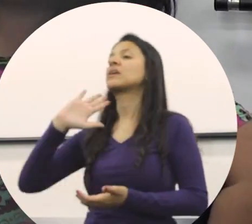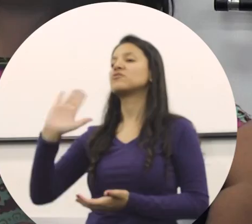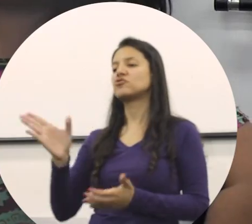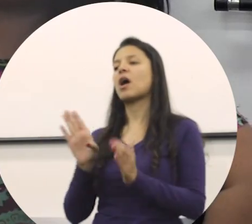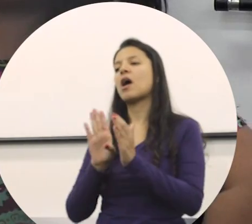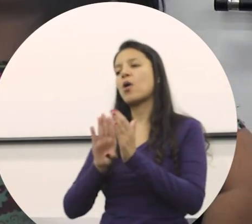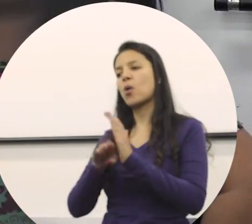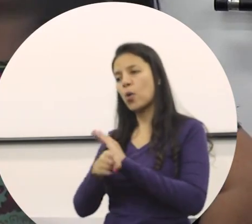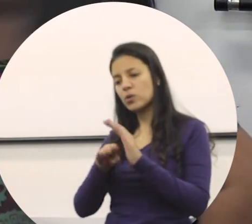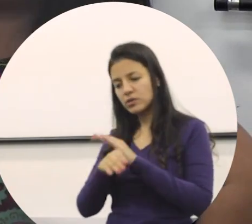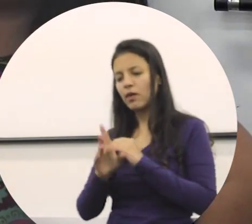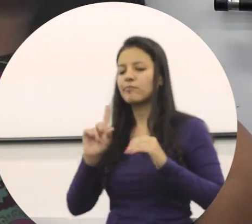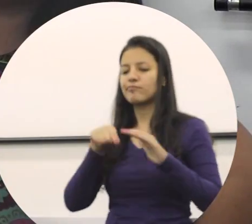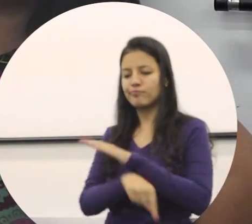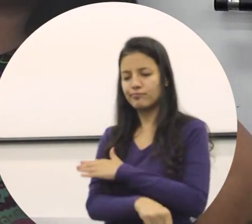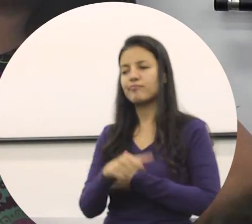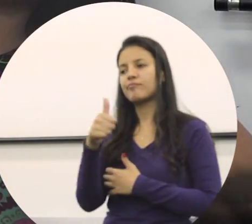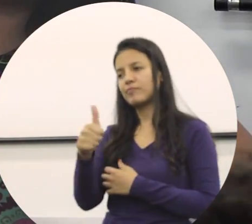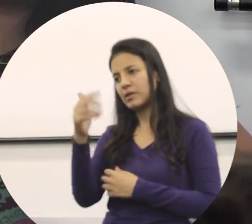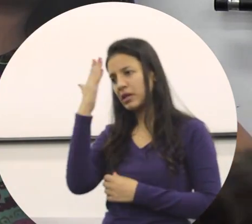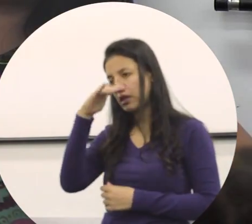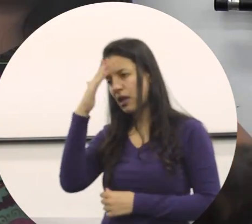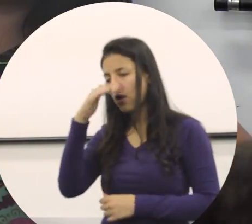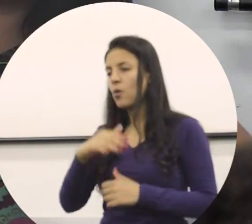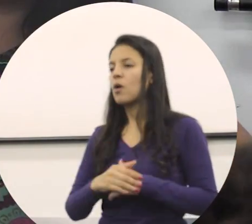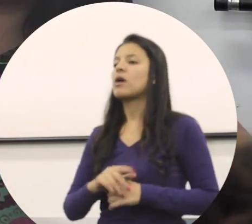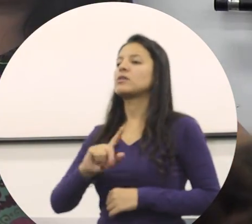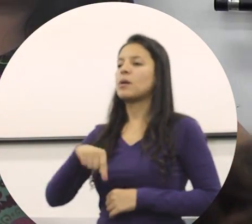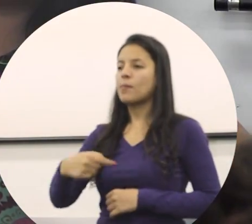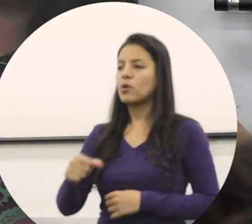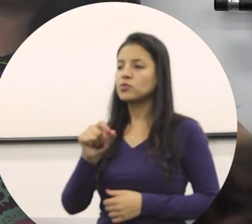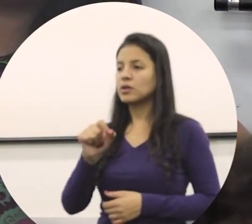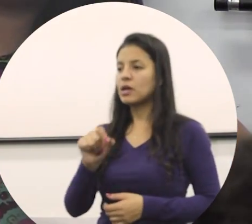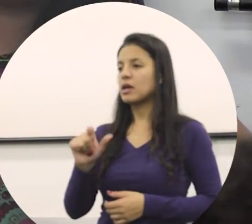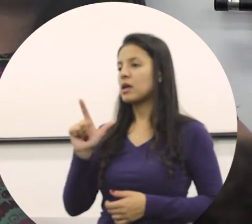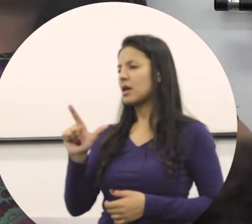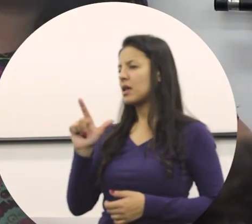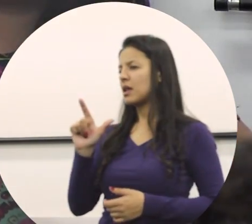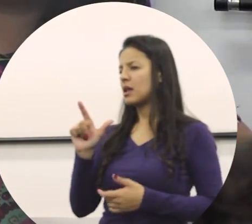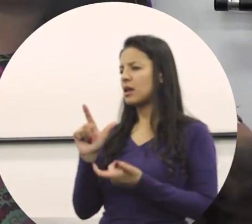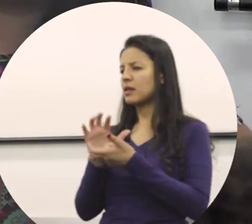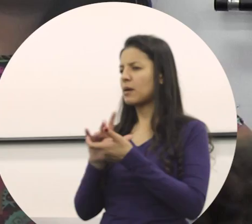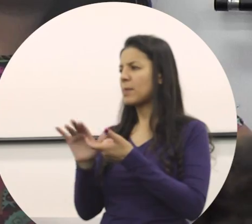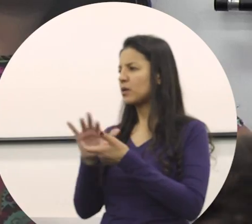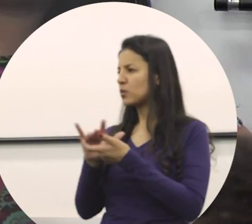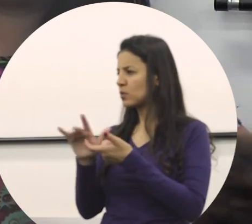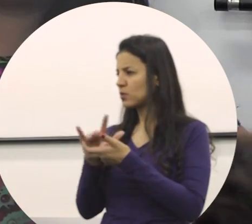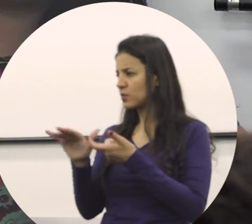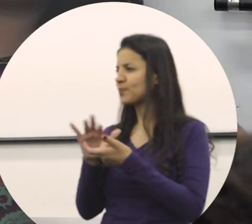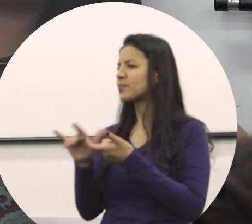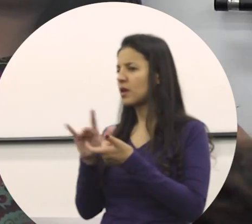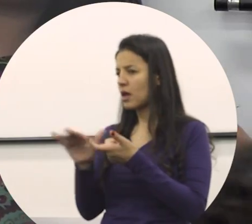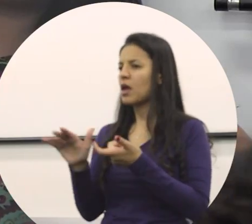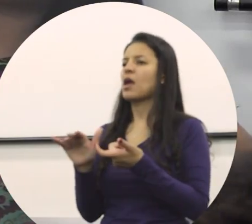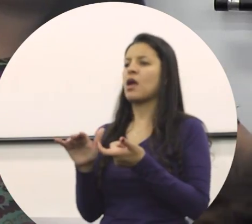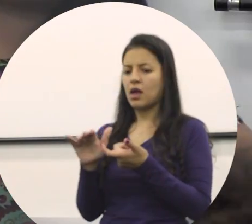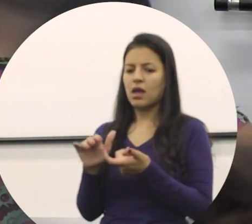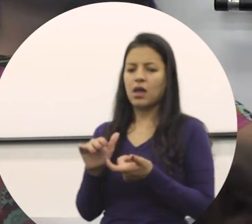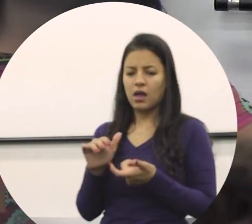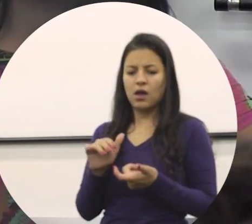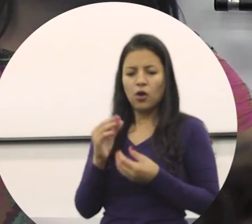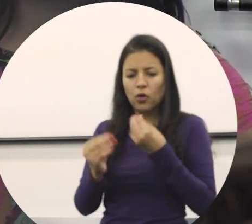o desenvolvimento no processo mediado de letramento, que é o contato que a criança tem com formas